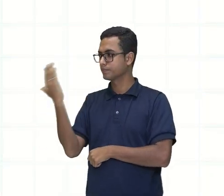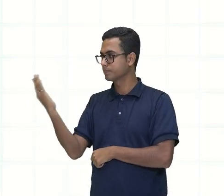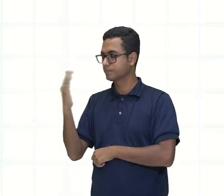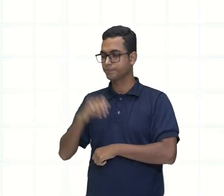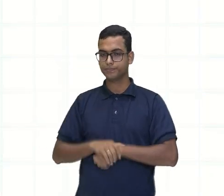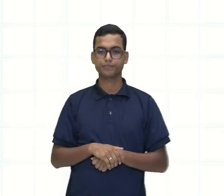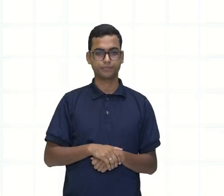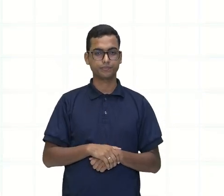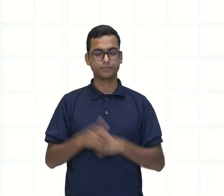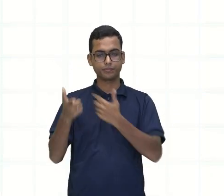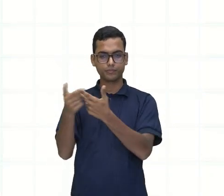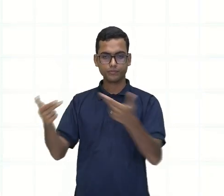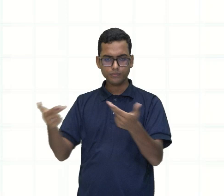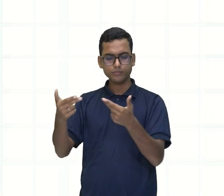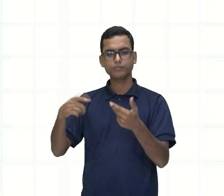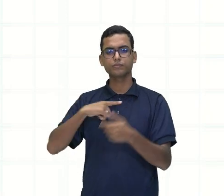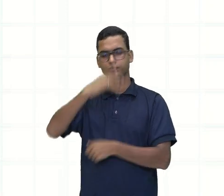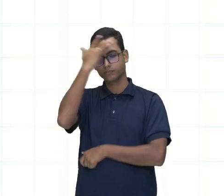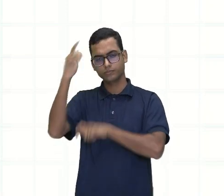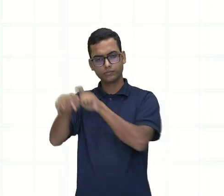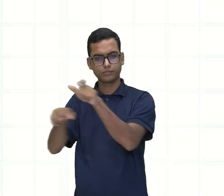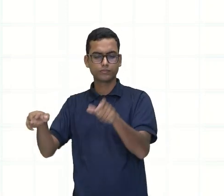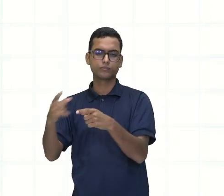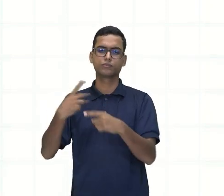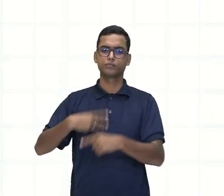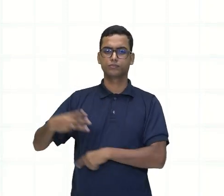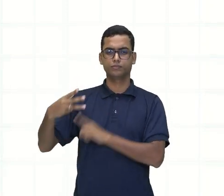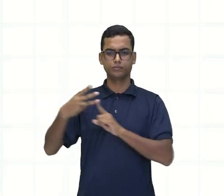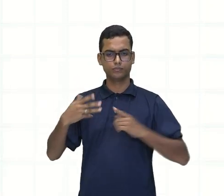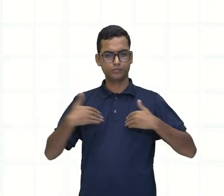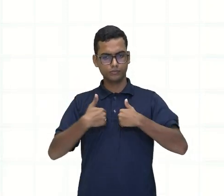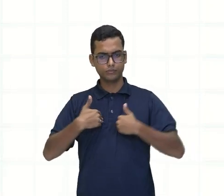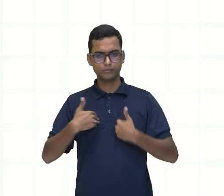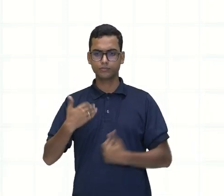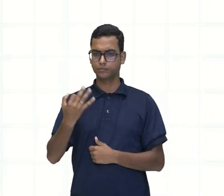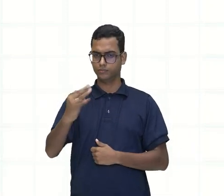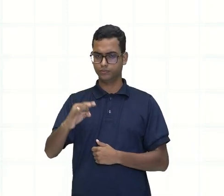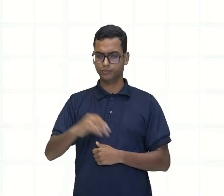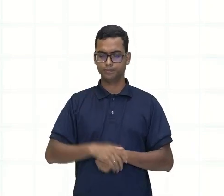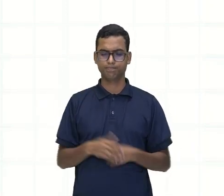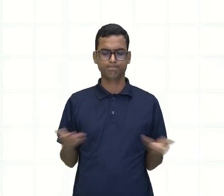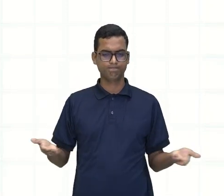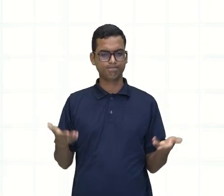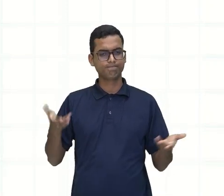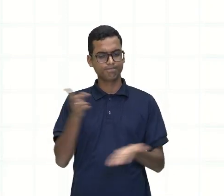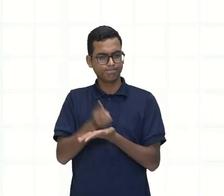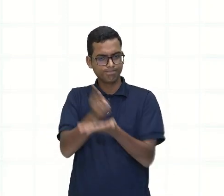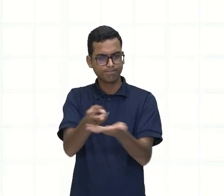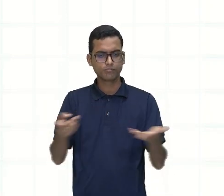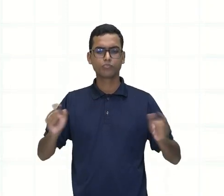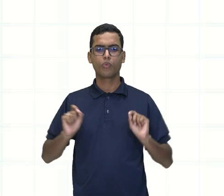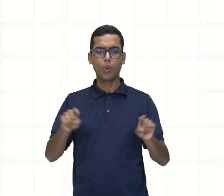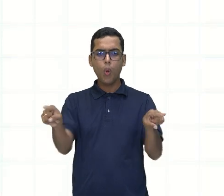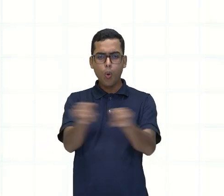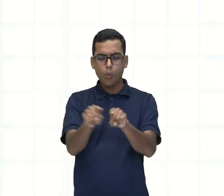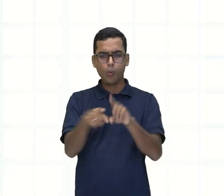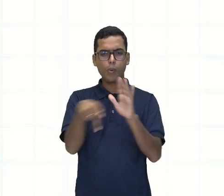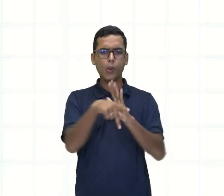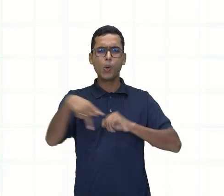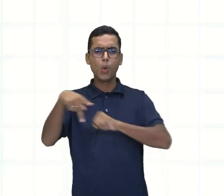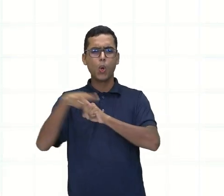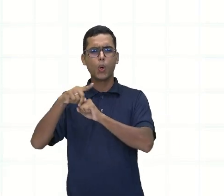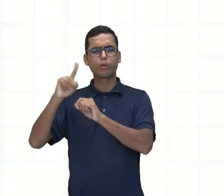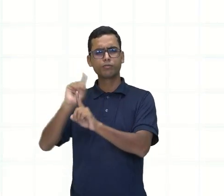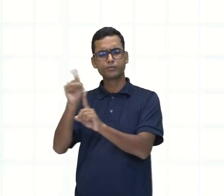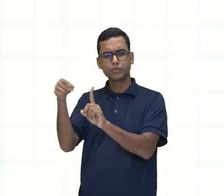coisas, objetos, animais e também pessoas. Então, nesse caso aí, right? Então, quais são os pronomes com função de objeto